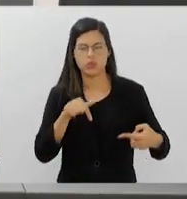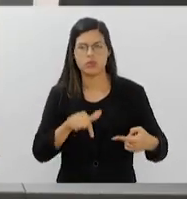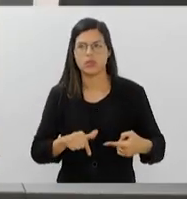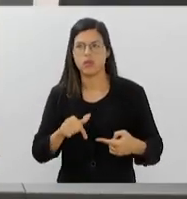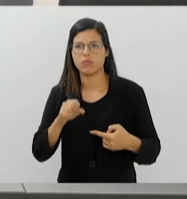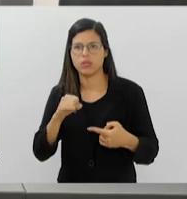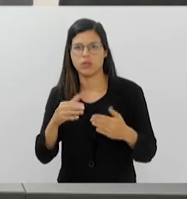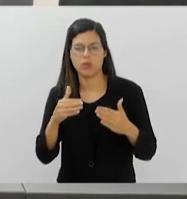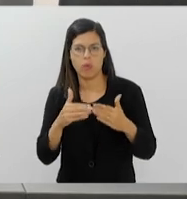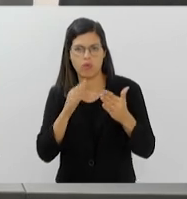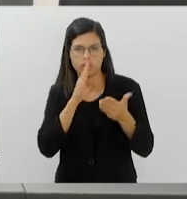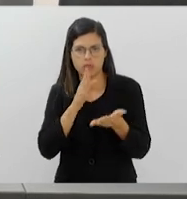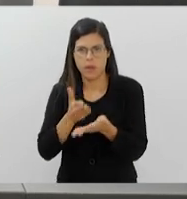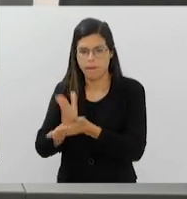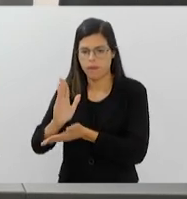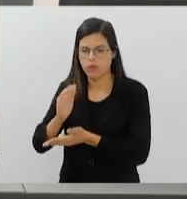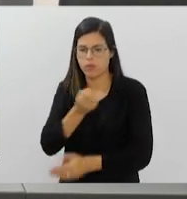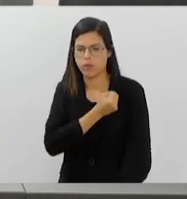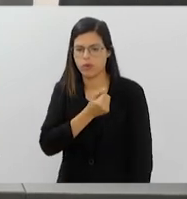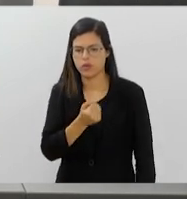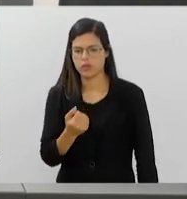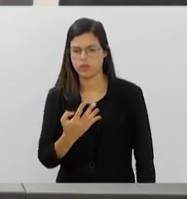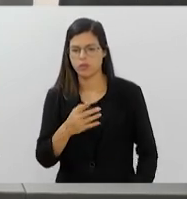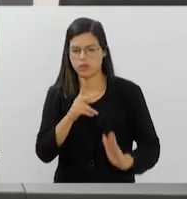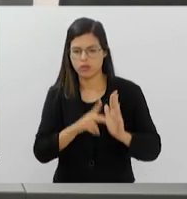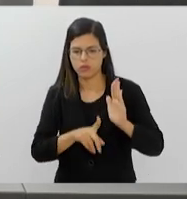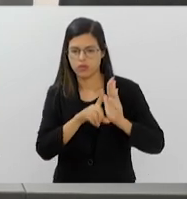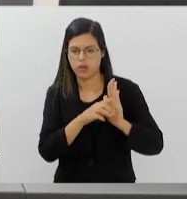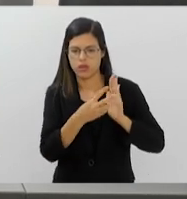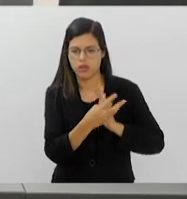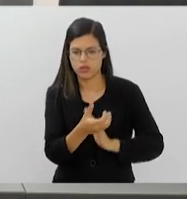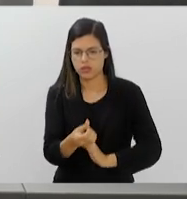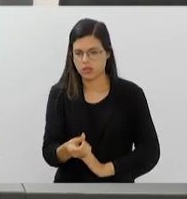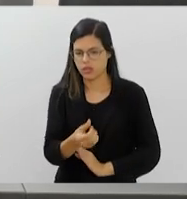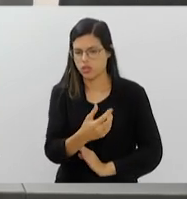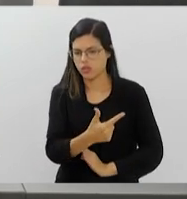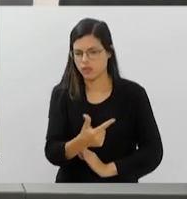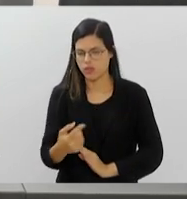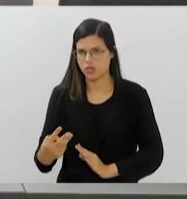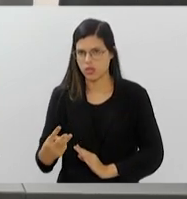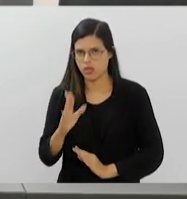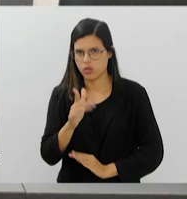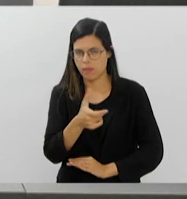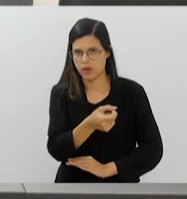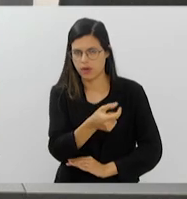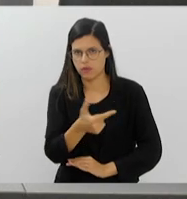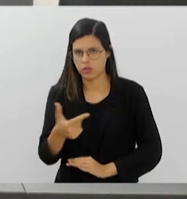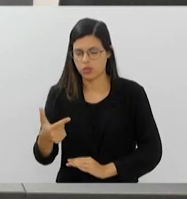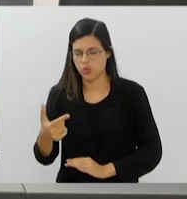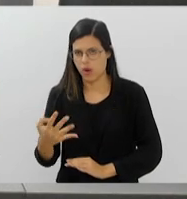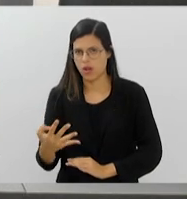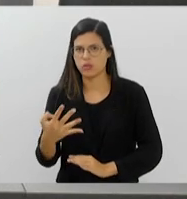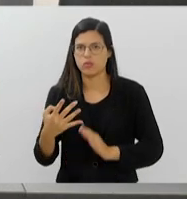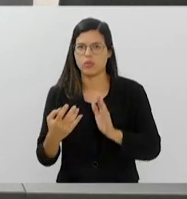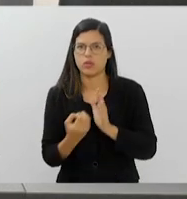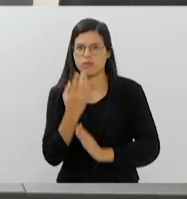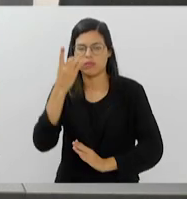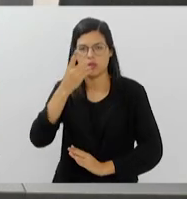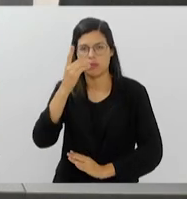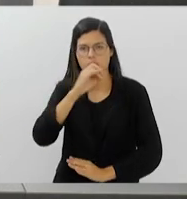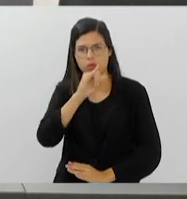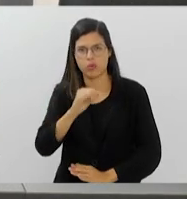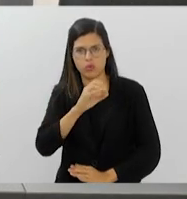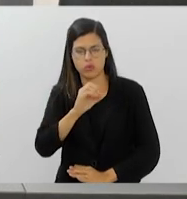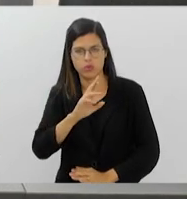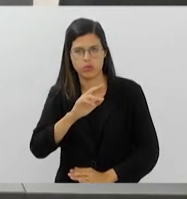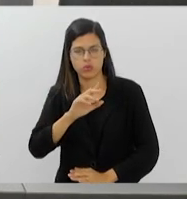aprovam, permaneçam como estão, aprovado. 14 da pauta, projeto de lei 3623-24, de autoria do deputado Renan Jordi, que torna a criação da